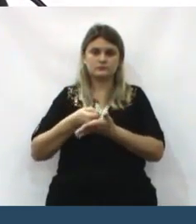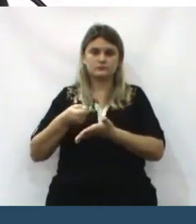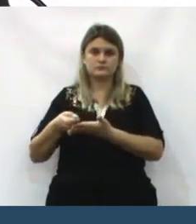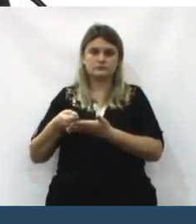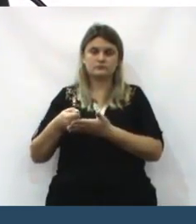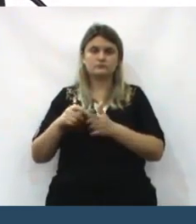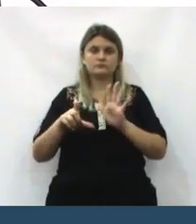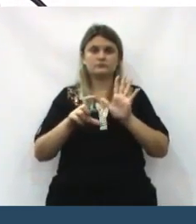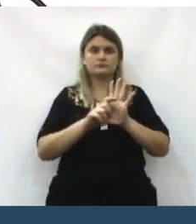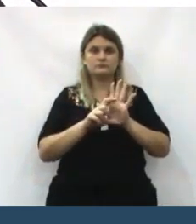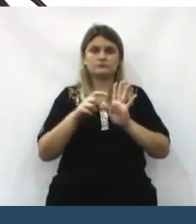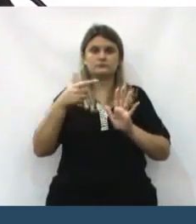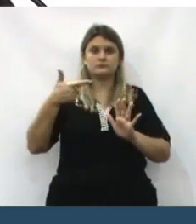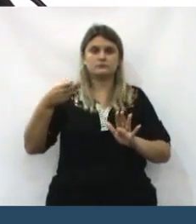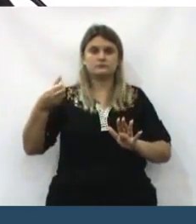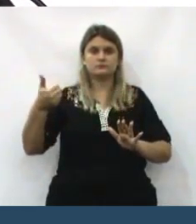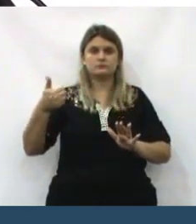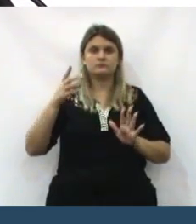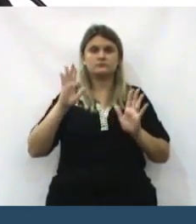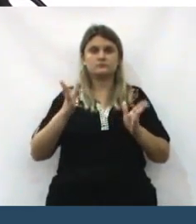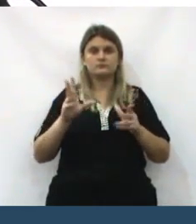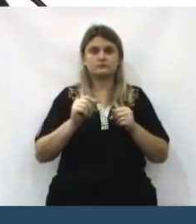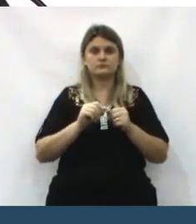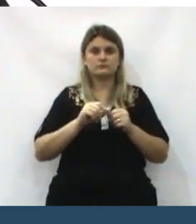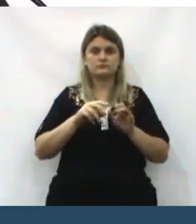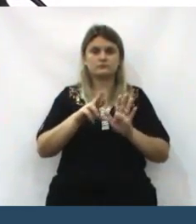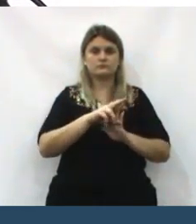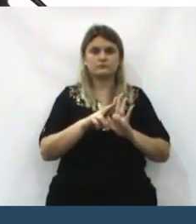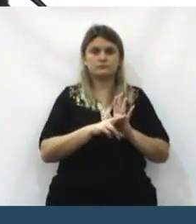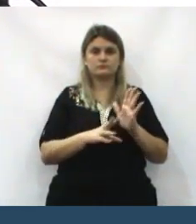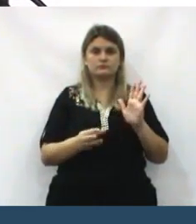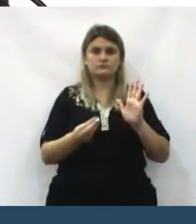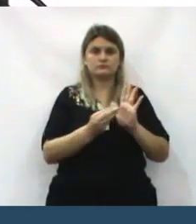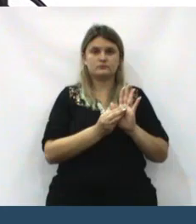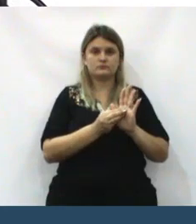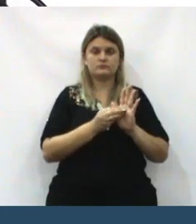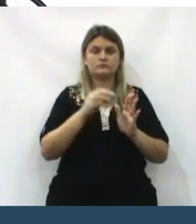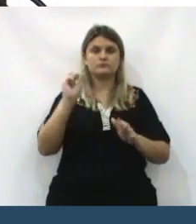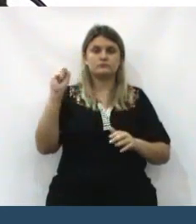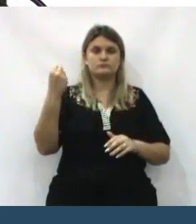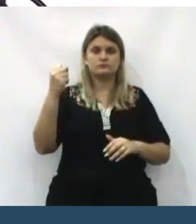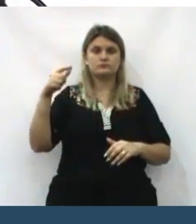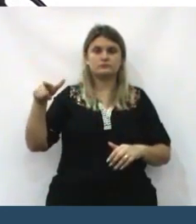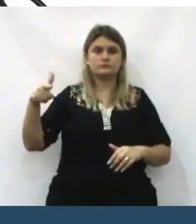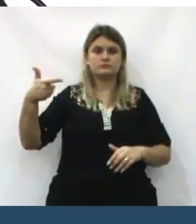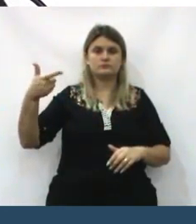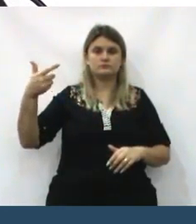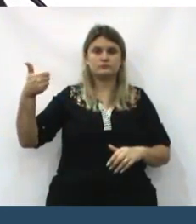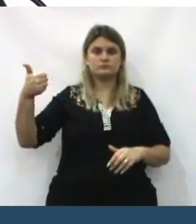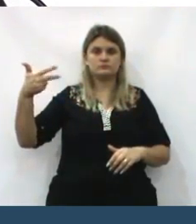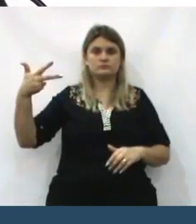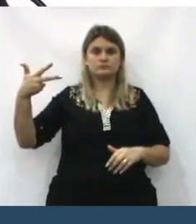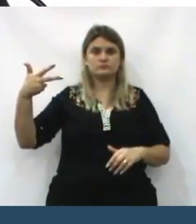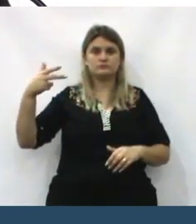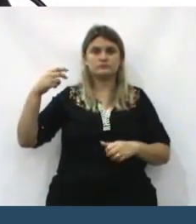contribuição. Lá no artigo 201, já foi regulamentado pela Lei